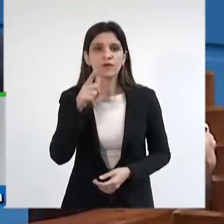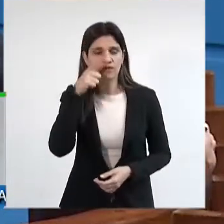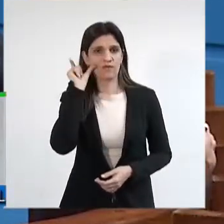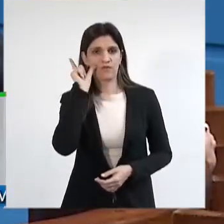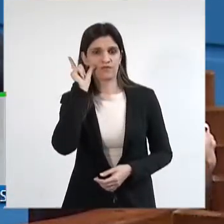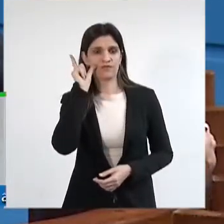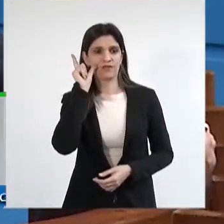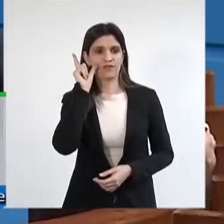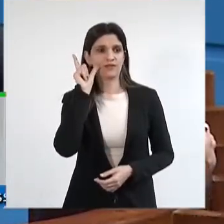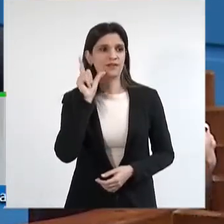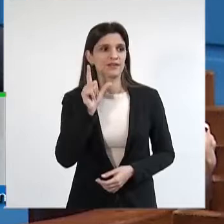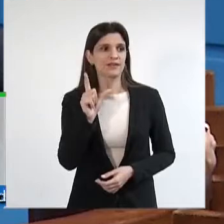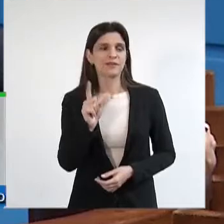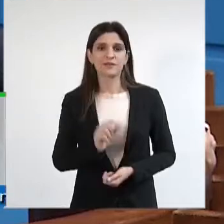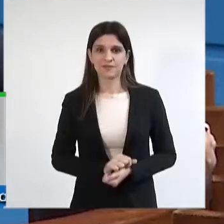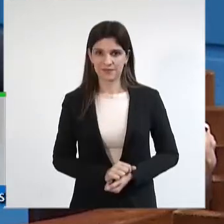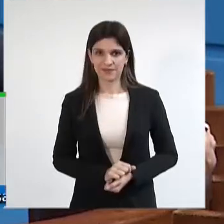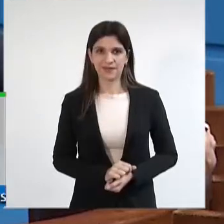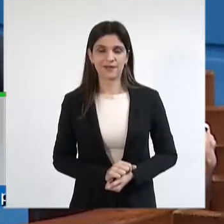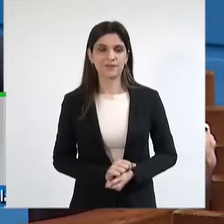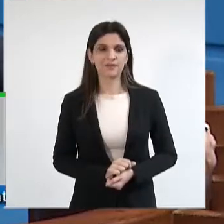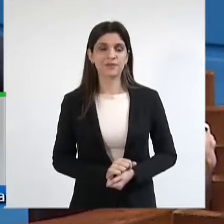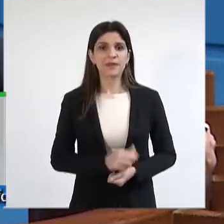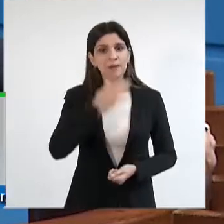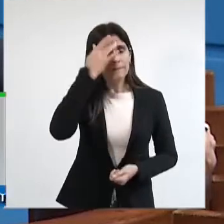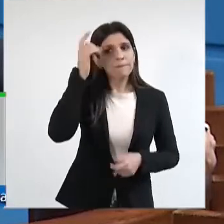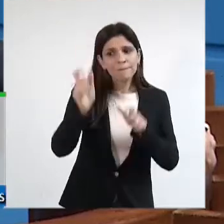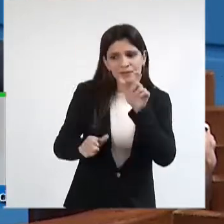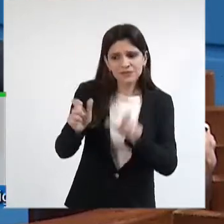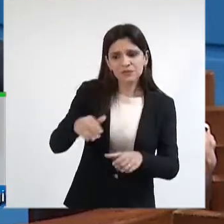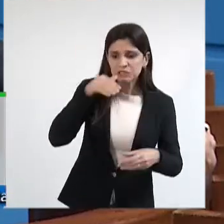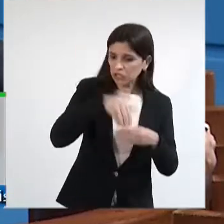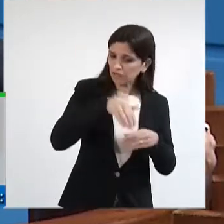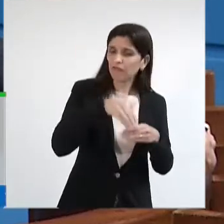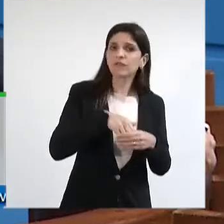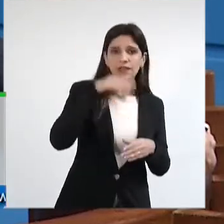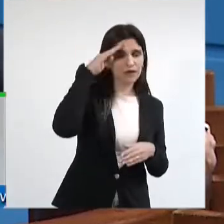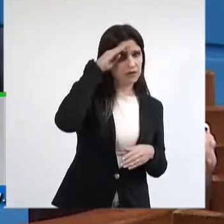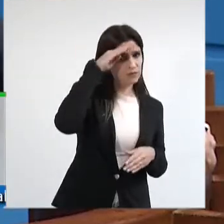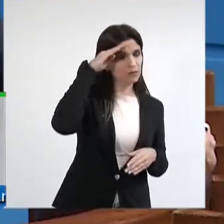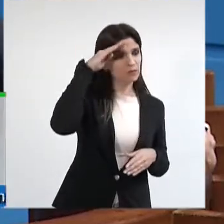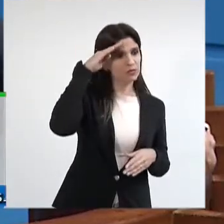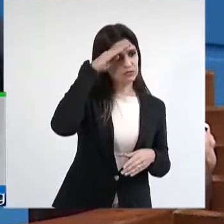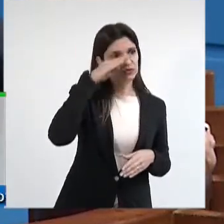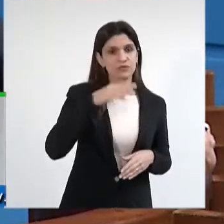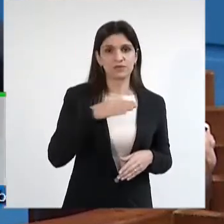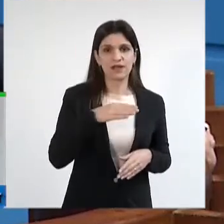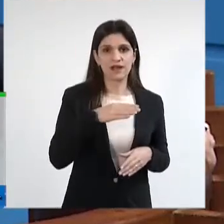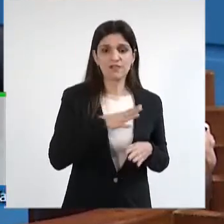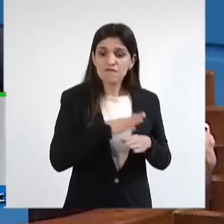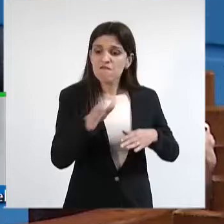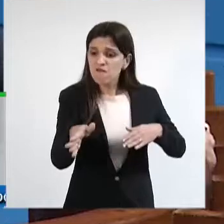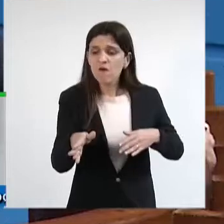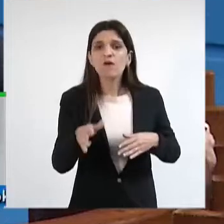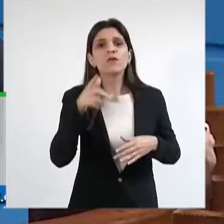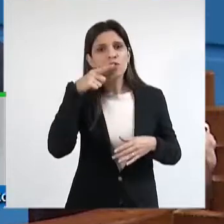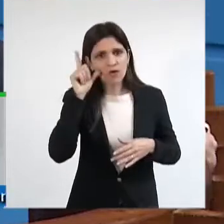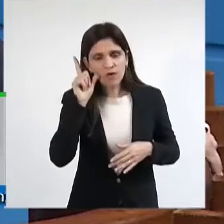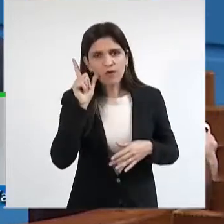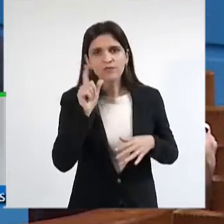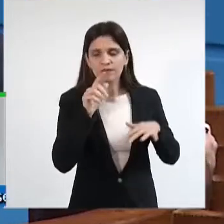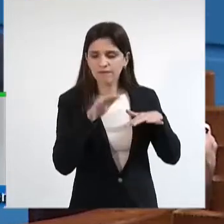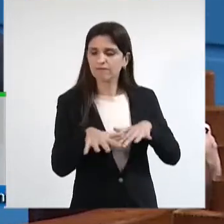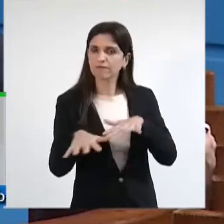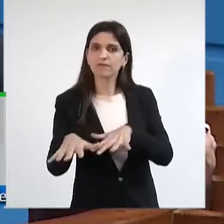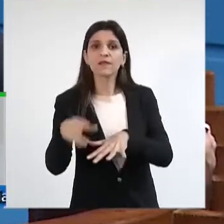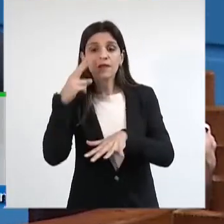Federal. A pessoa falou para mim, falou, deputado, eu votei nesse presidente aí, mas agora eu estou arrependida, não é? Não era